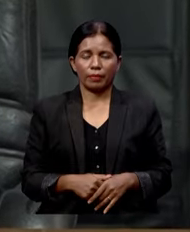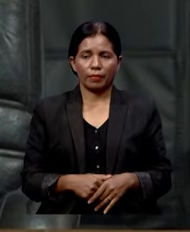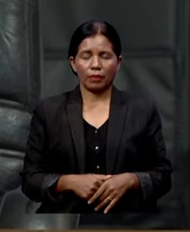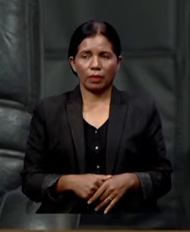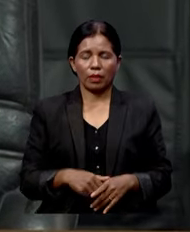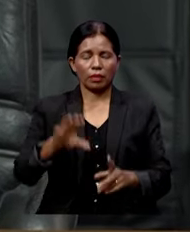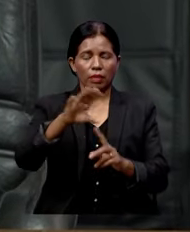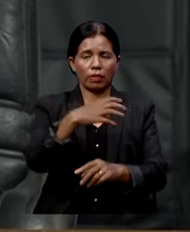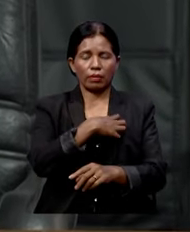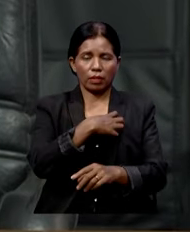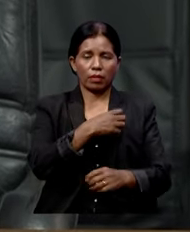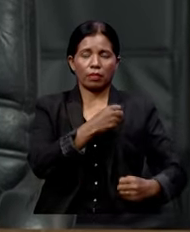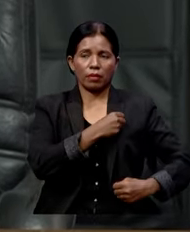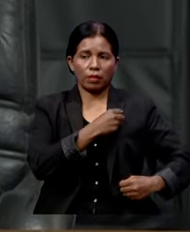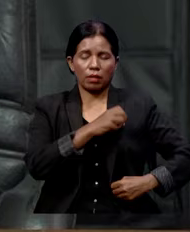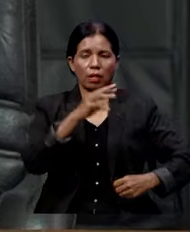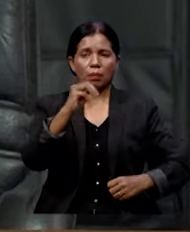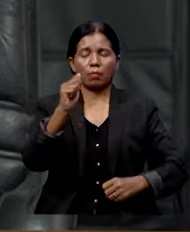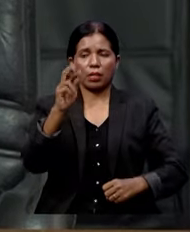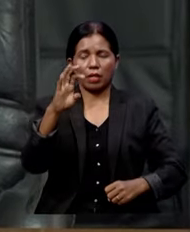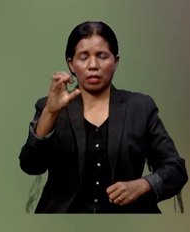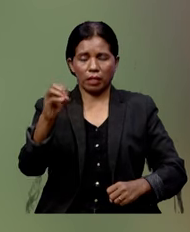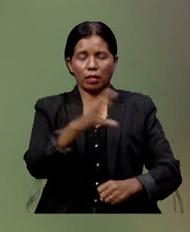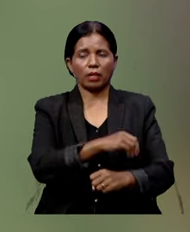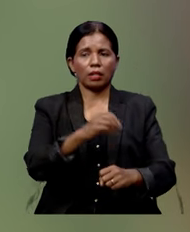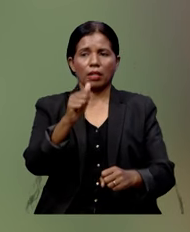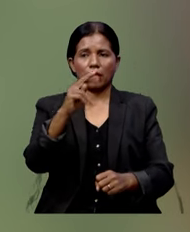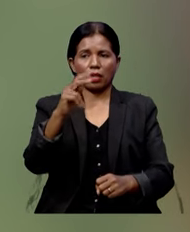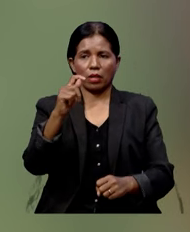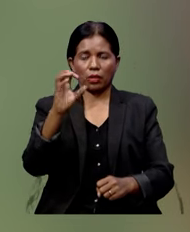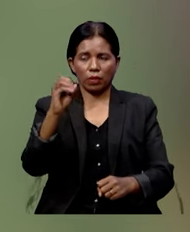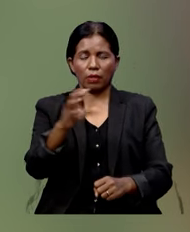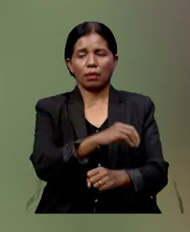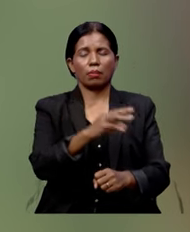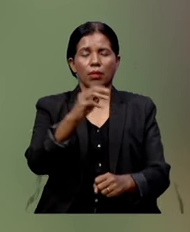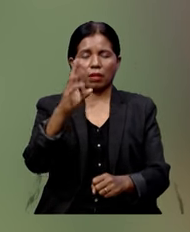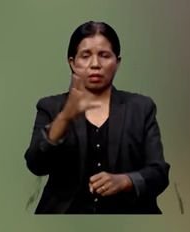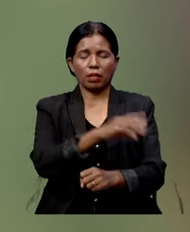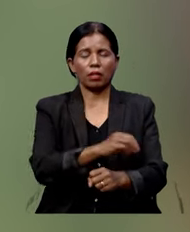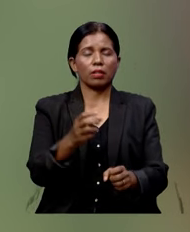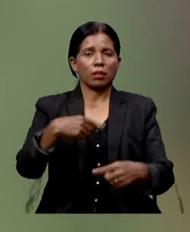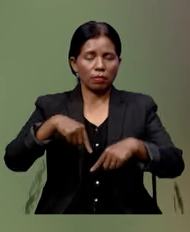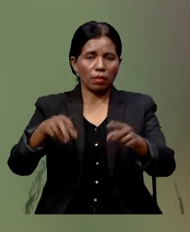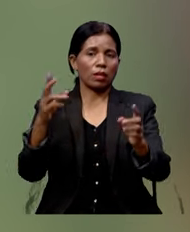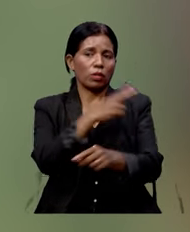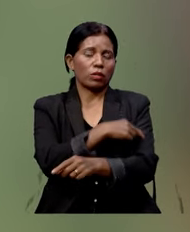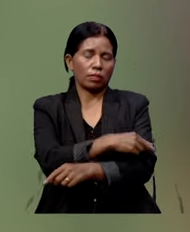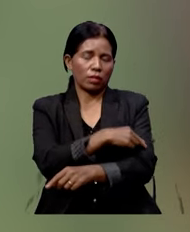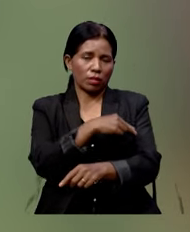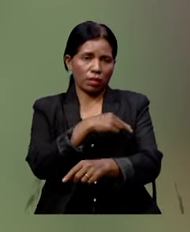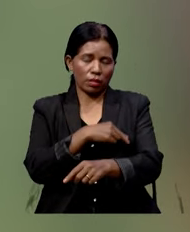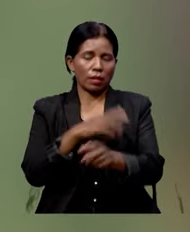Porta-voz Comando FVT, Capitão Mari Guerra, João Silva Teten, Coronel Antônio Soares da Silva Maucalo, durante né, o tratamento em Hospital